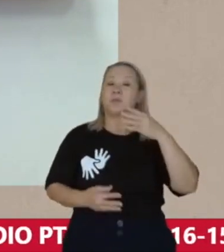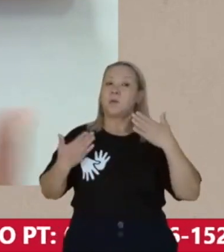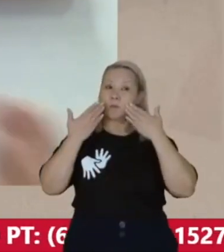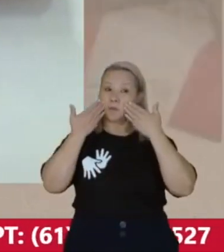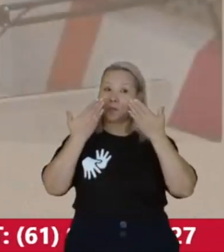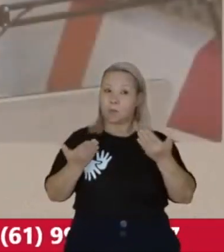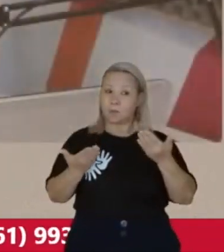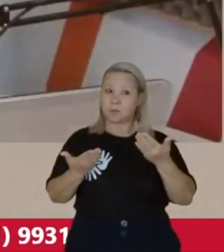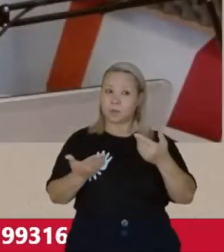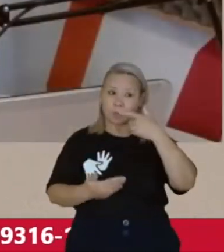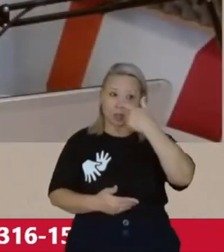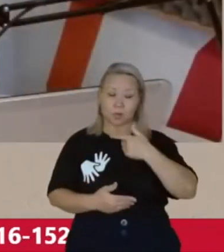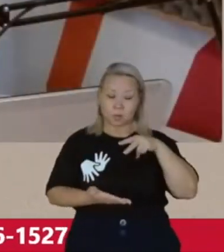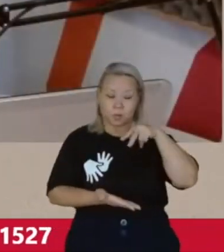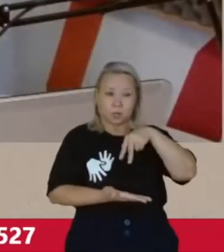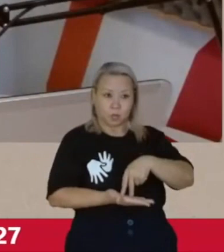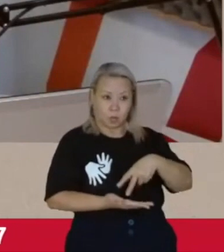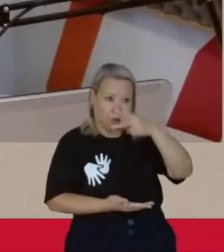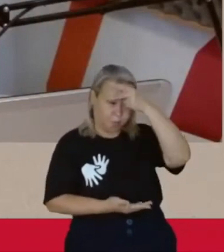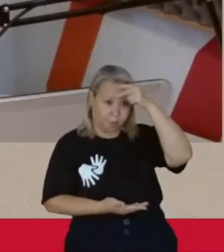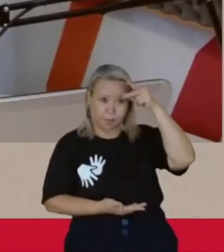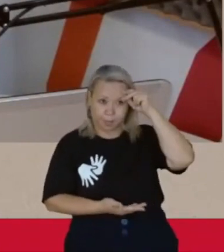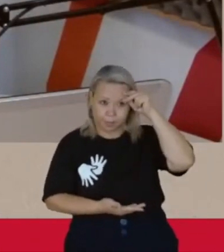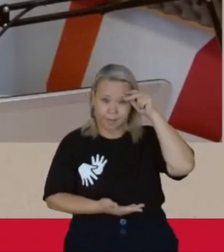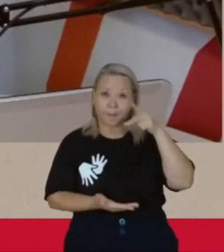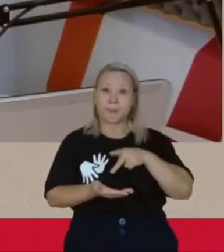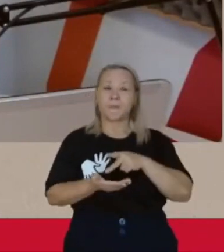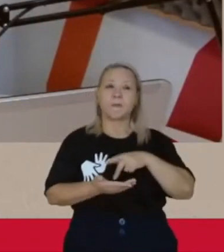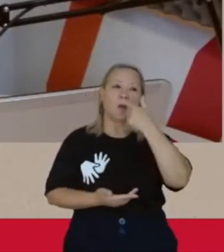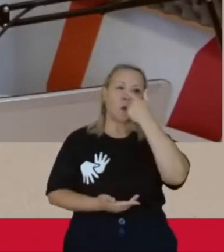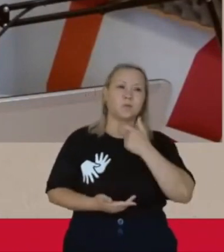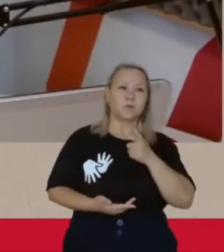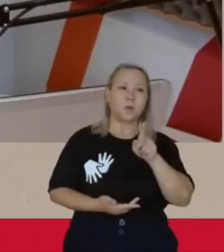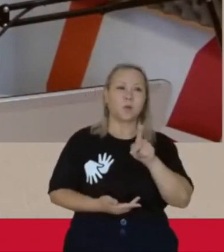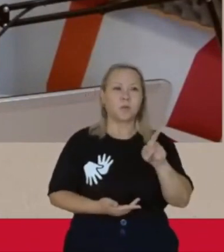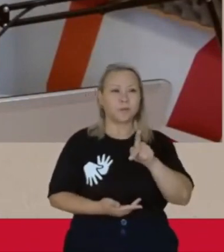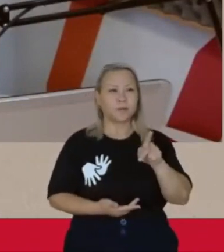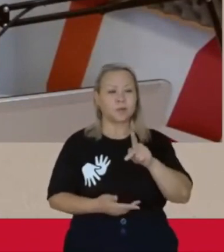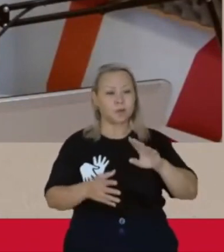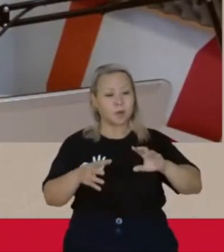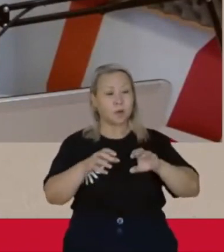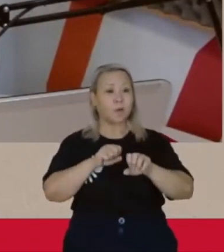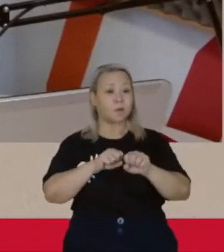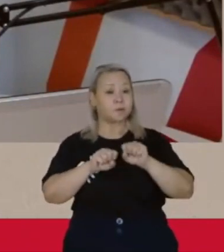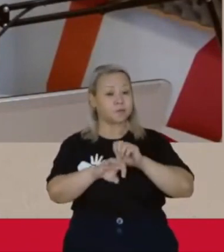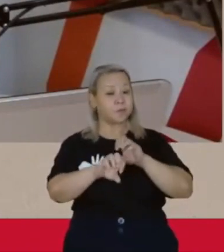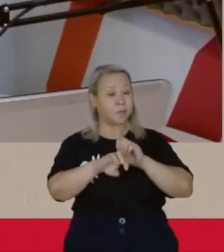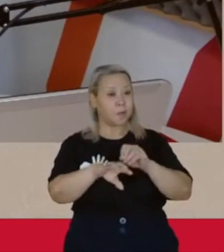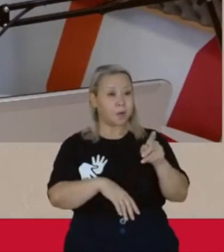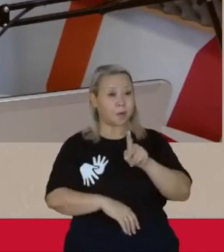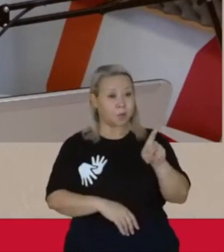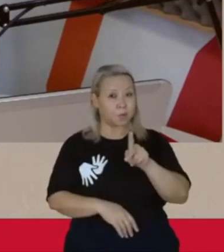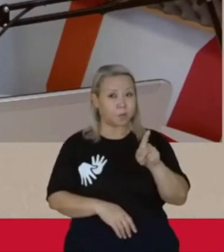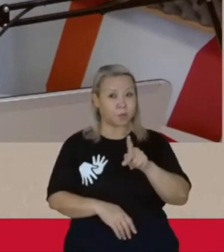apresento. Eu estou prefeita, mas eu, na verdade, eu sou uma professora, formadora de professores,